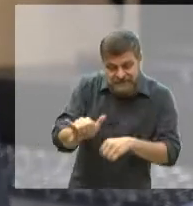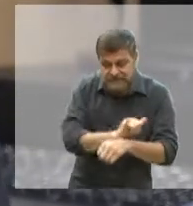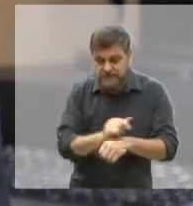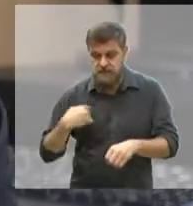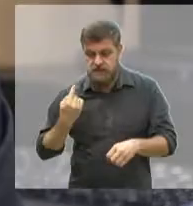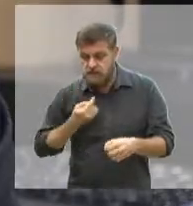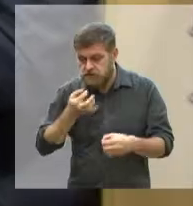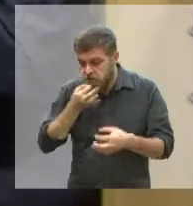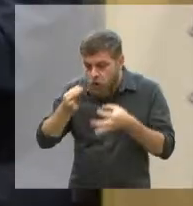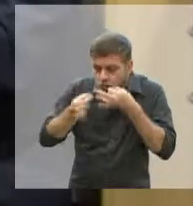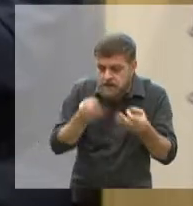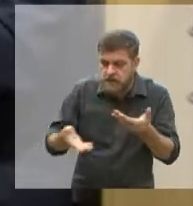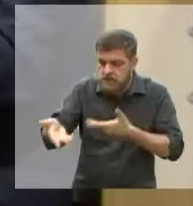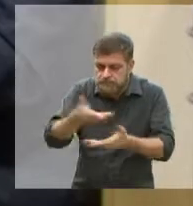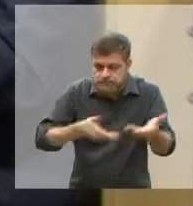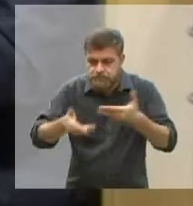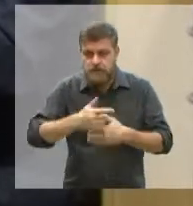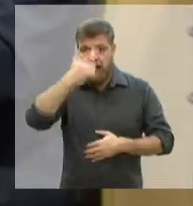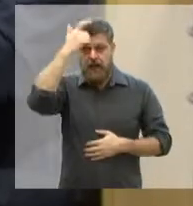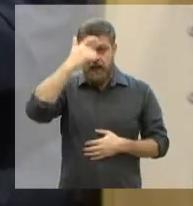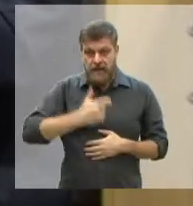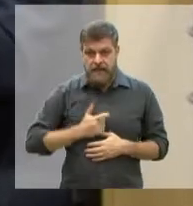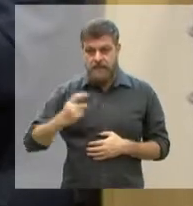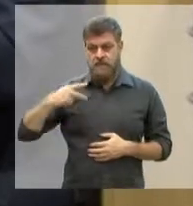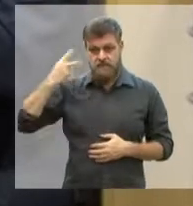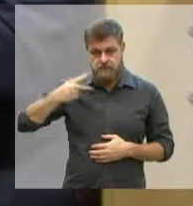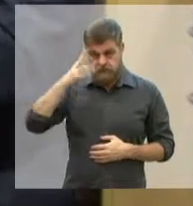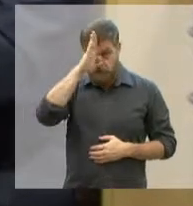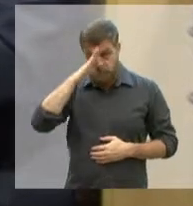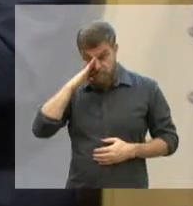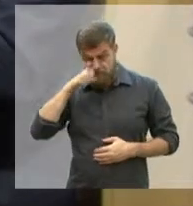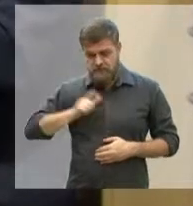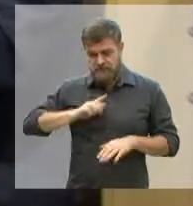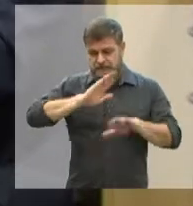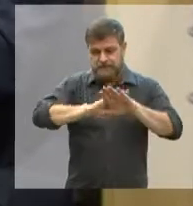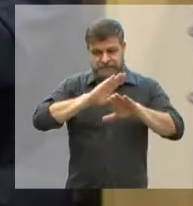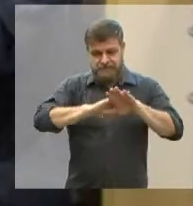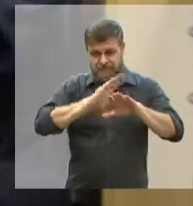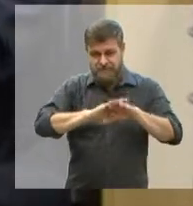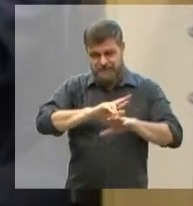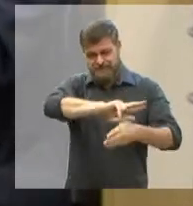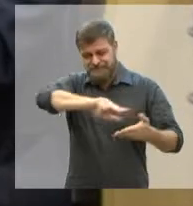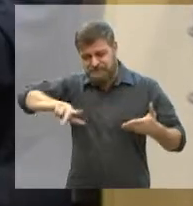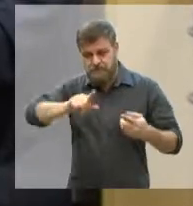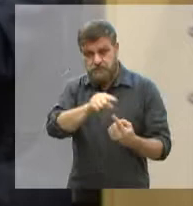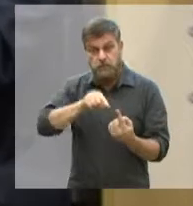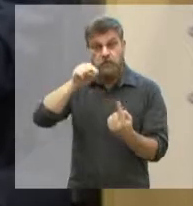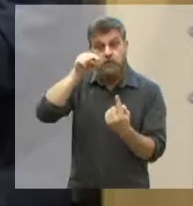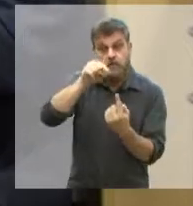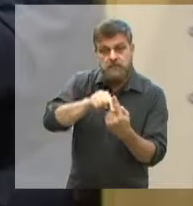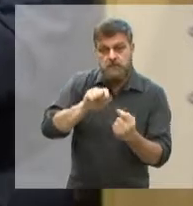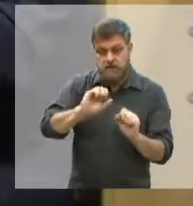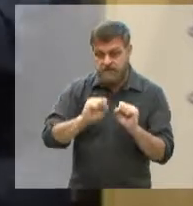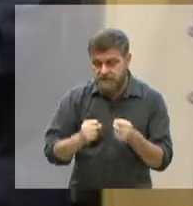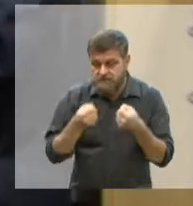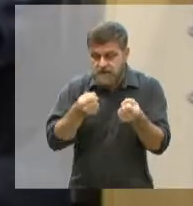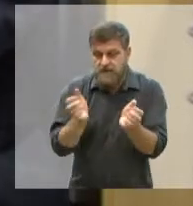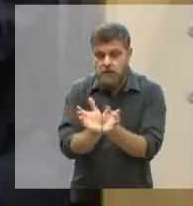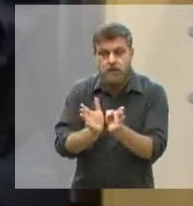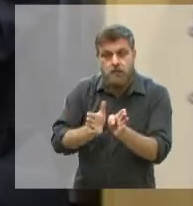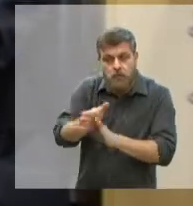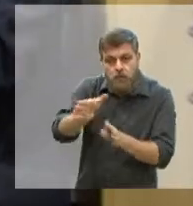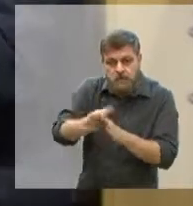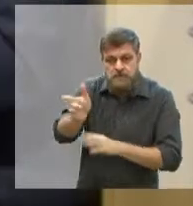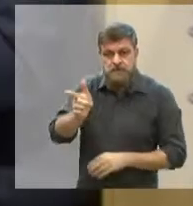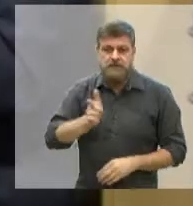escuta. E aí, né, o nosso mandato, inclusive, é autor de várias iniciativas legislativas no sentido de fortalecer os conselhos. Por exemplo,